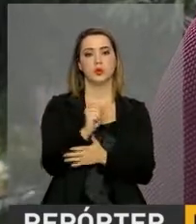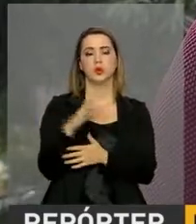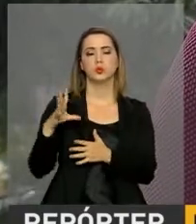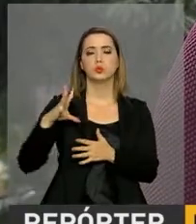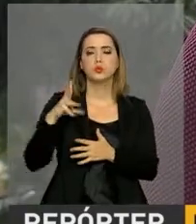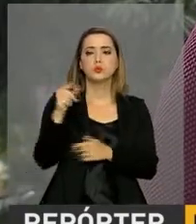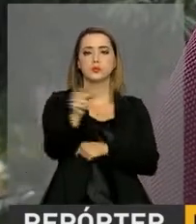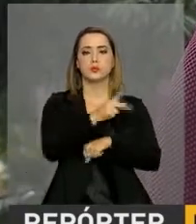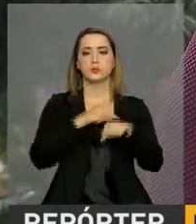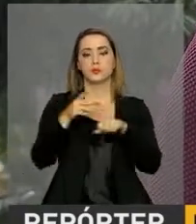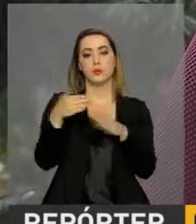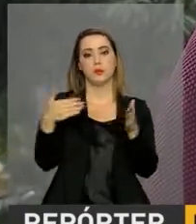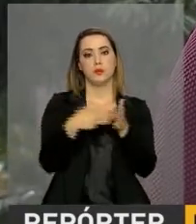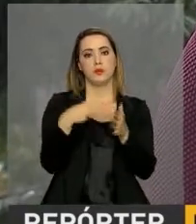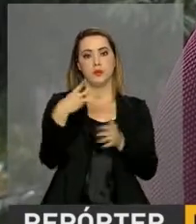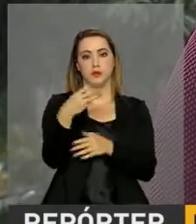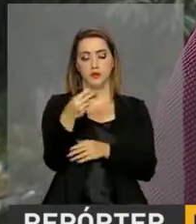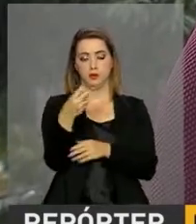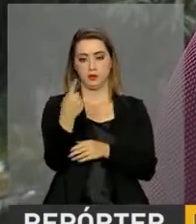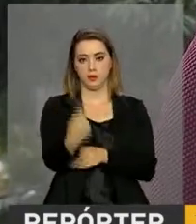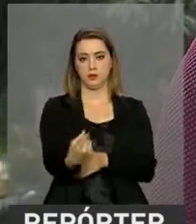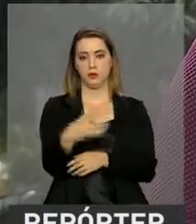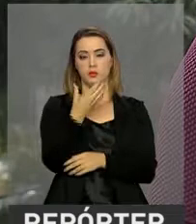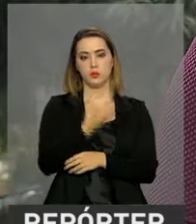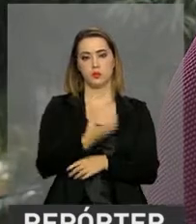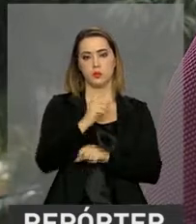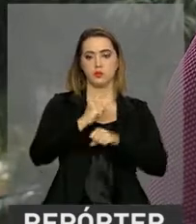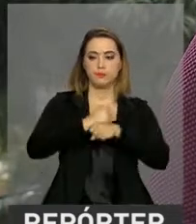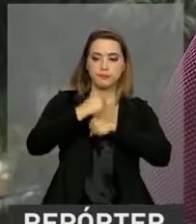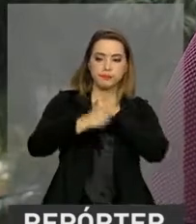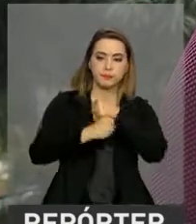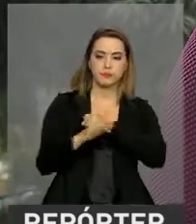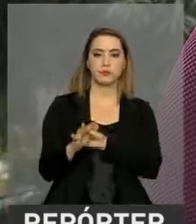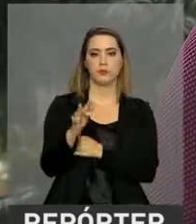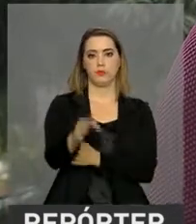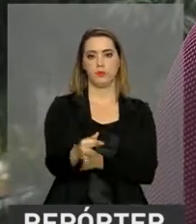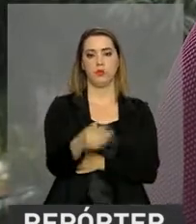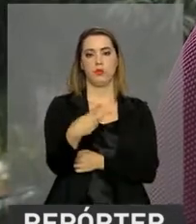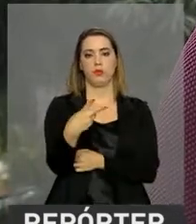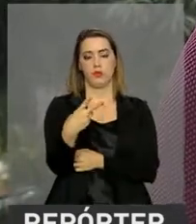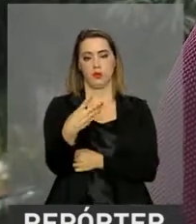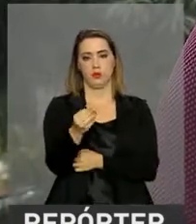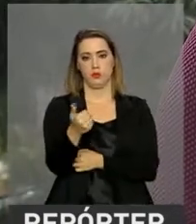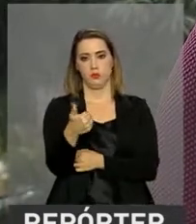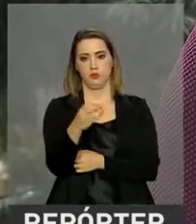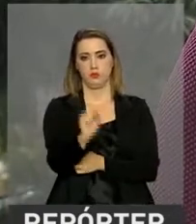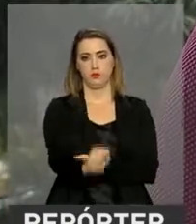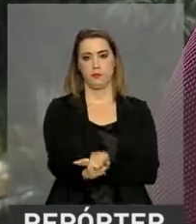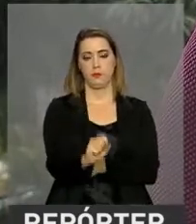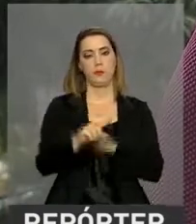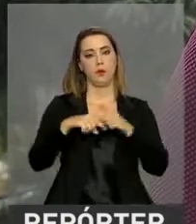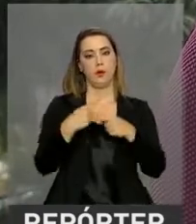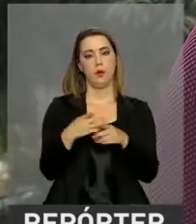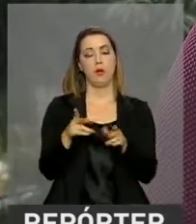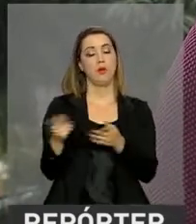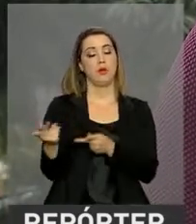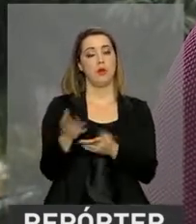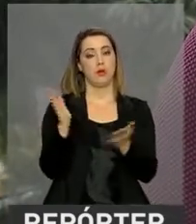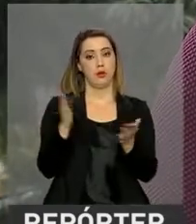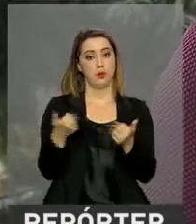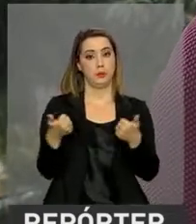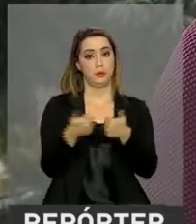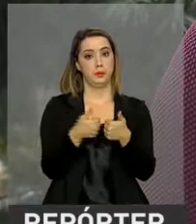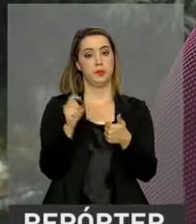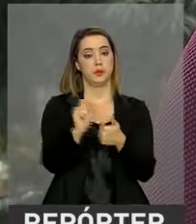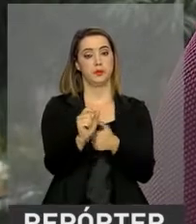até 31 de dezembro de 2018 a próxima área até o sinal analógico desligado será a região metropolitana de são